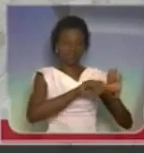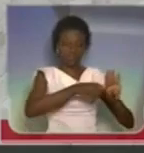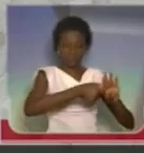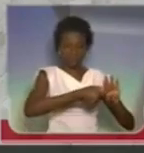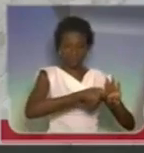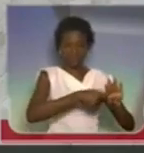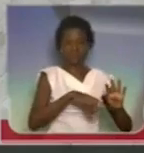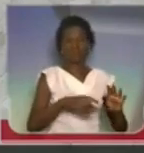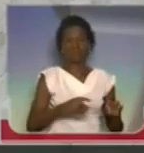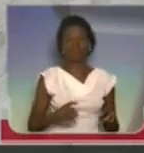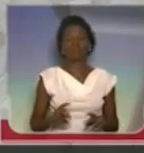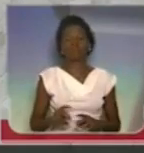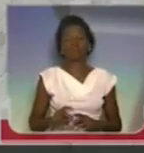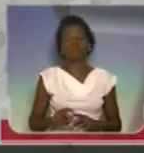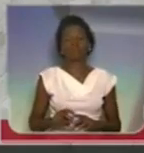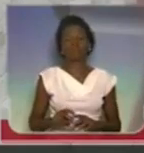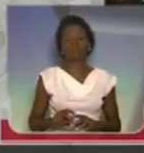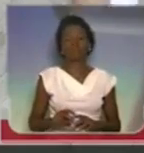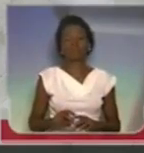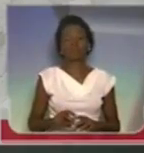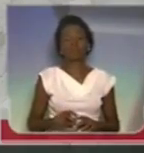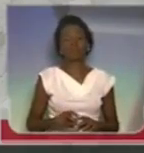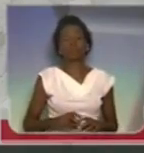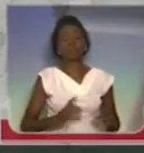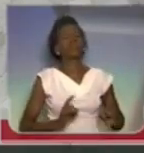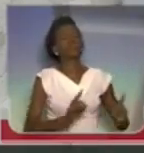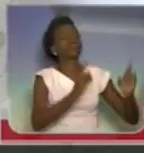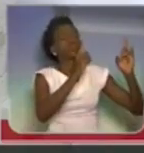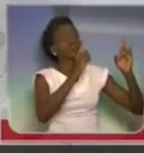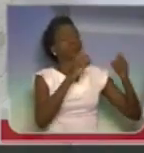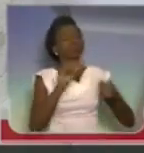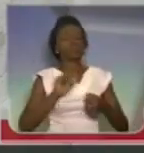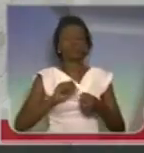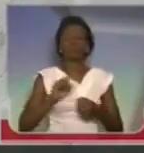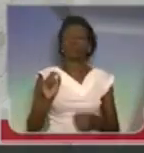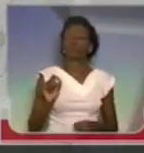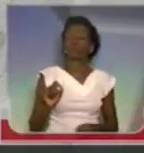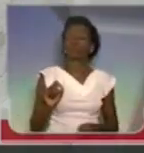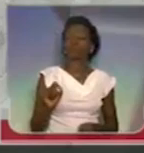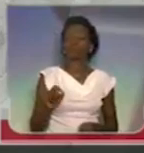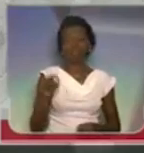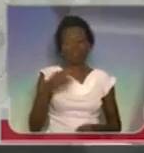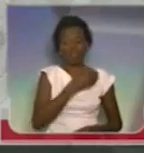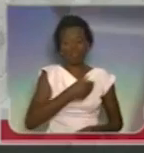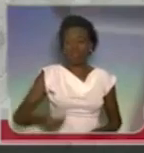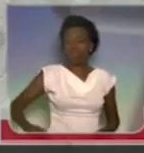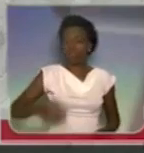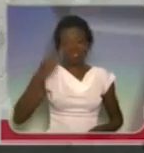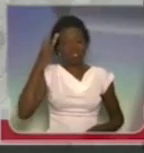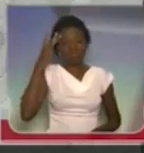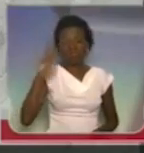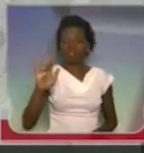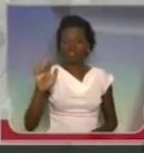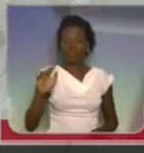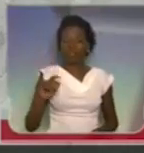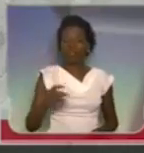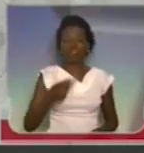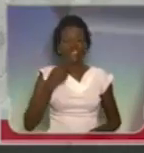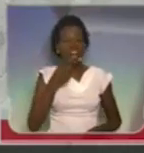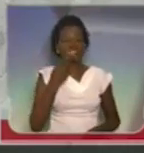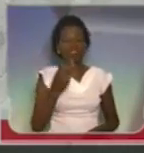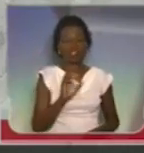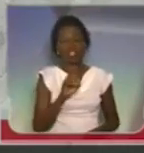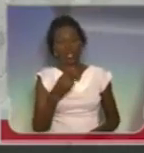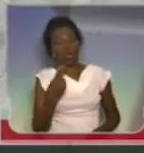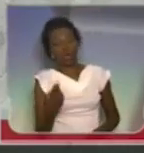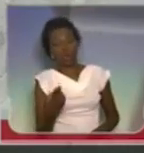desativada e qual será o destino desse prédio o próprio governo não sabe ele diz aqui o seguinte ou ela